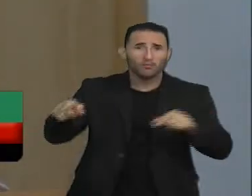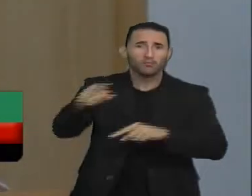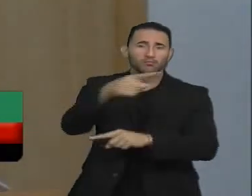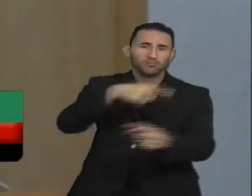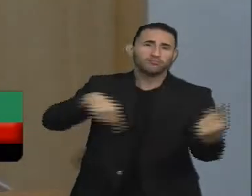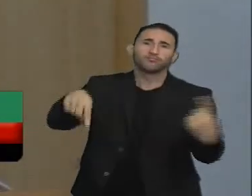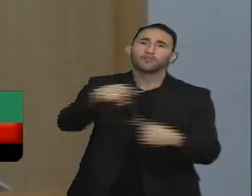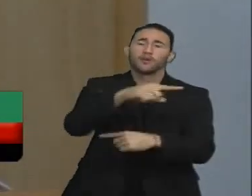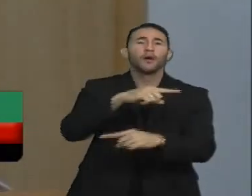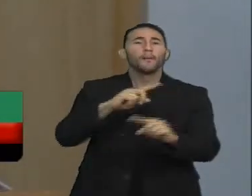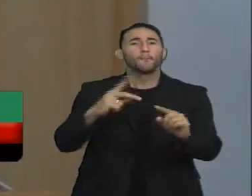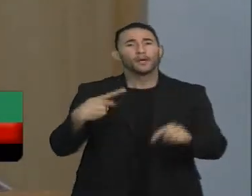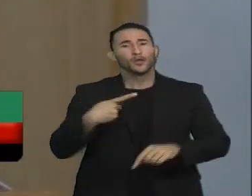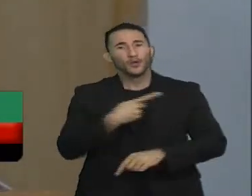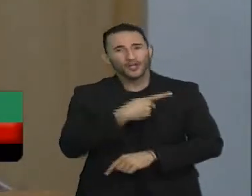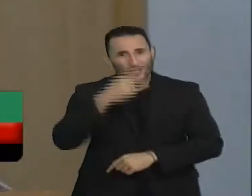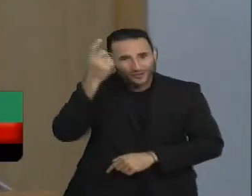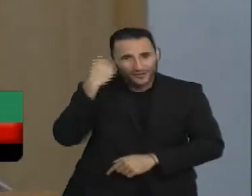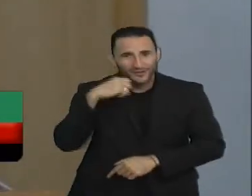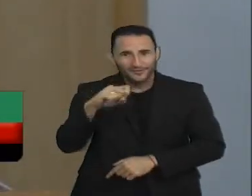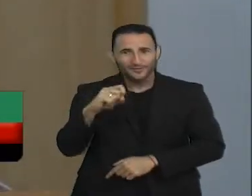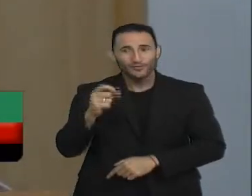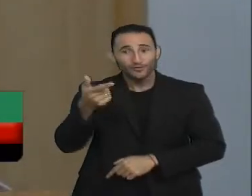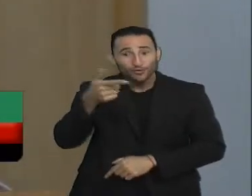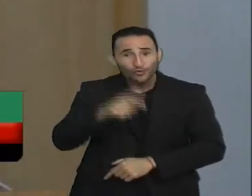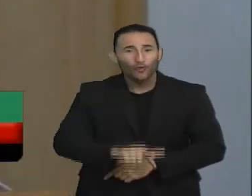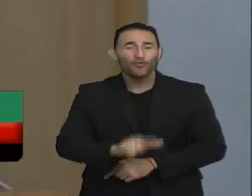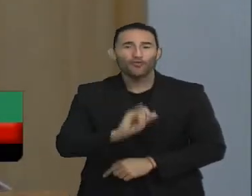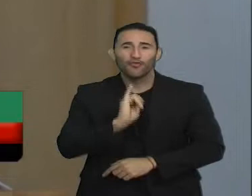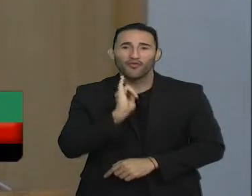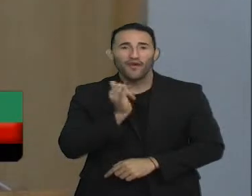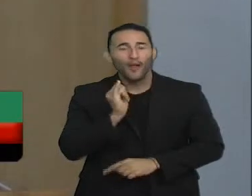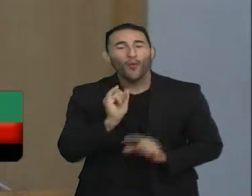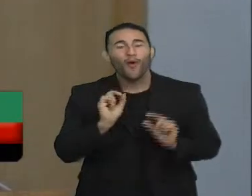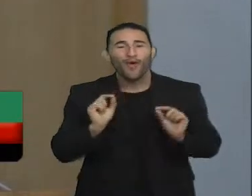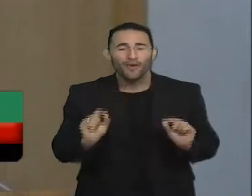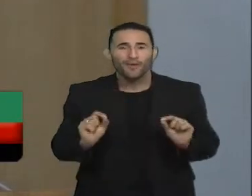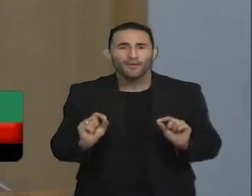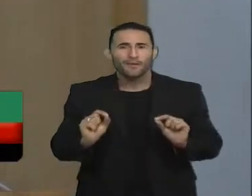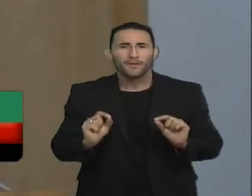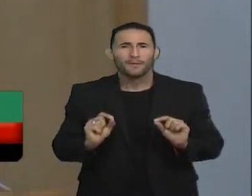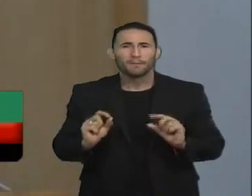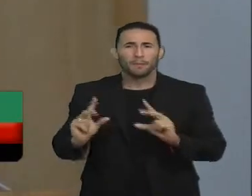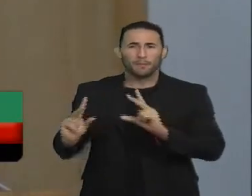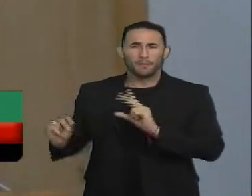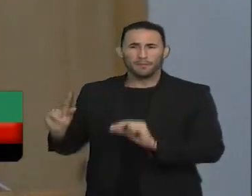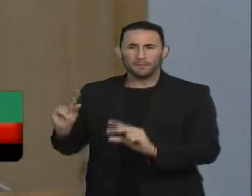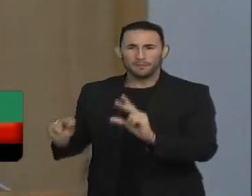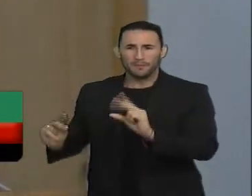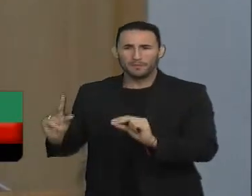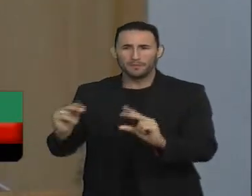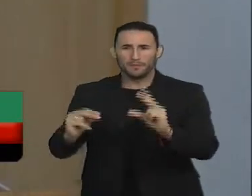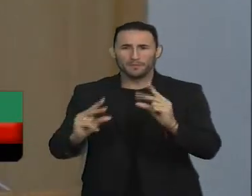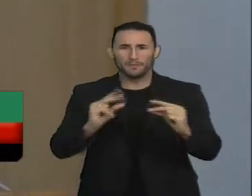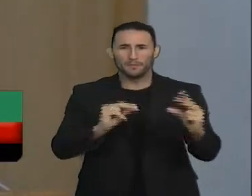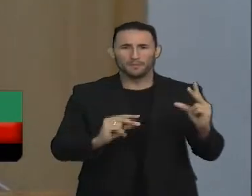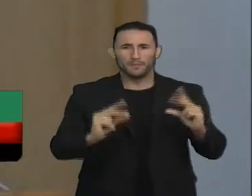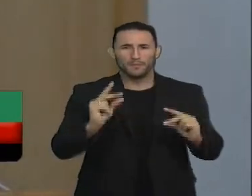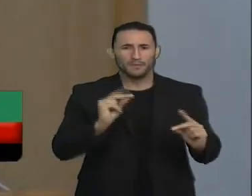pastora Cristiane, mais uma vez... Pessoal, está uma festa aqui, todo mundo tirando